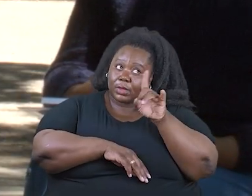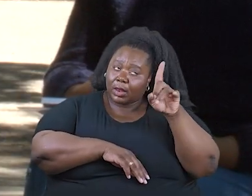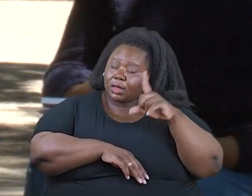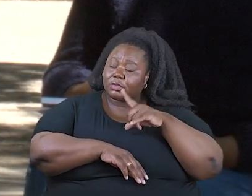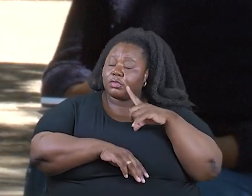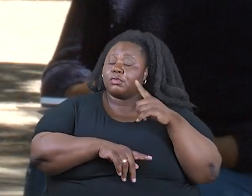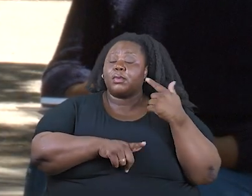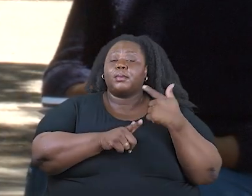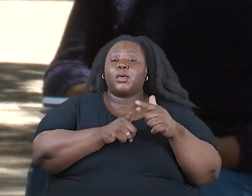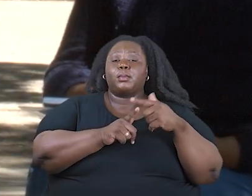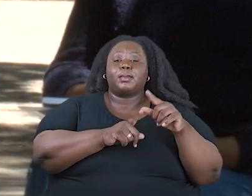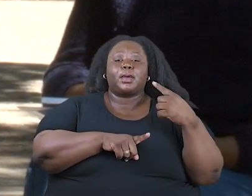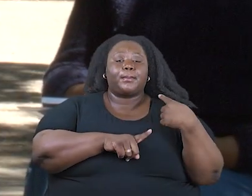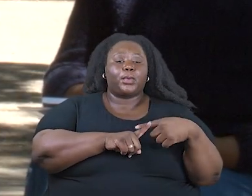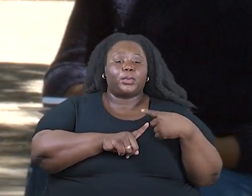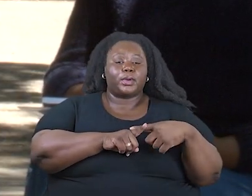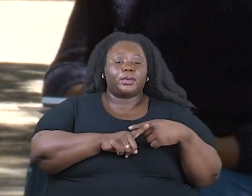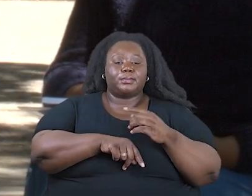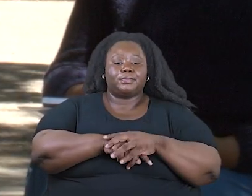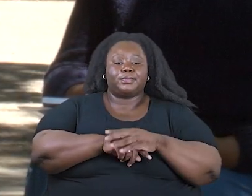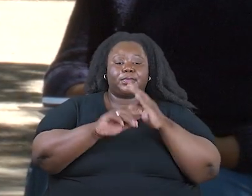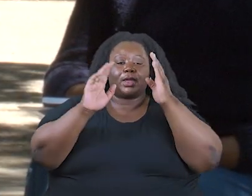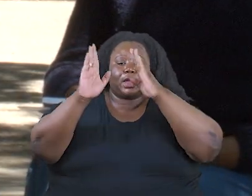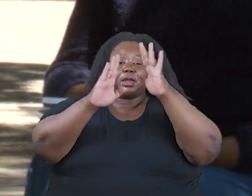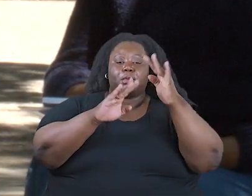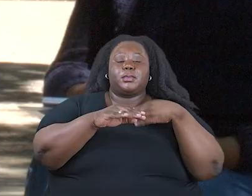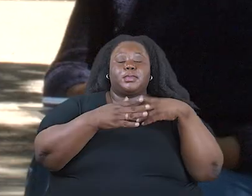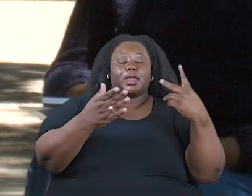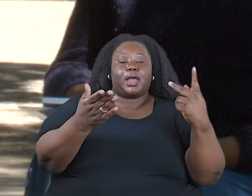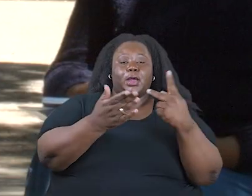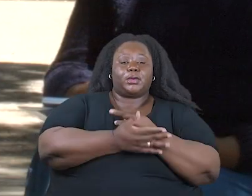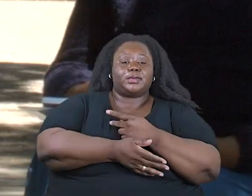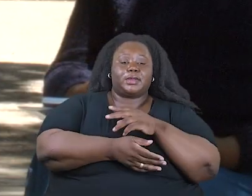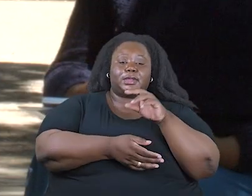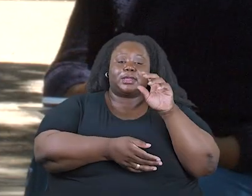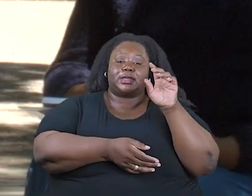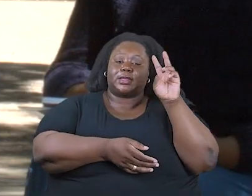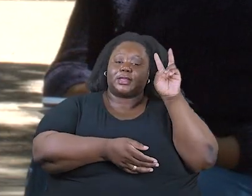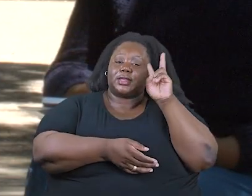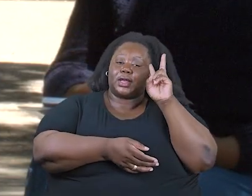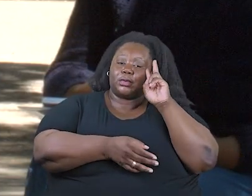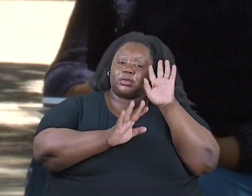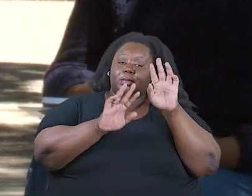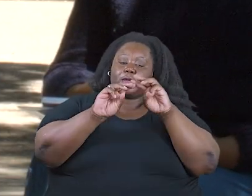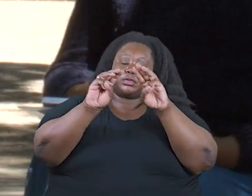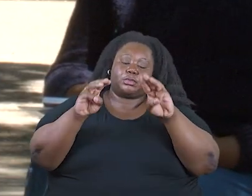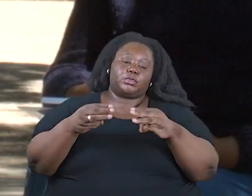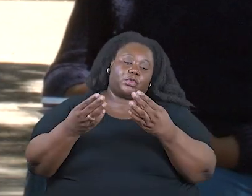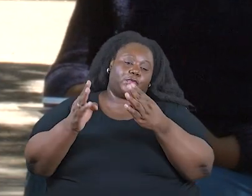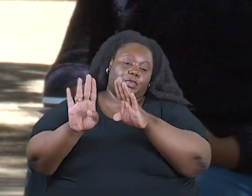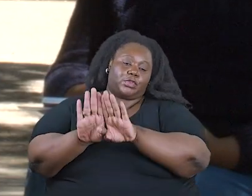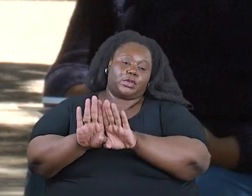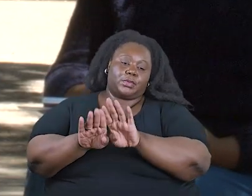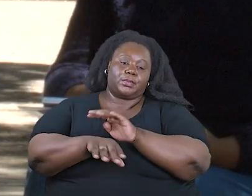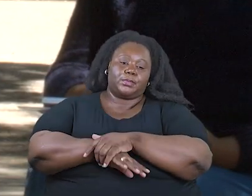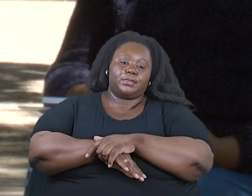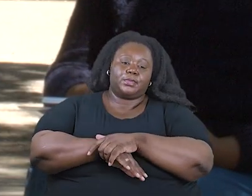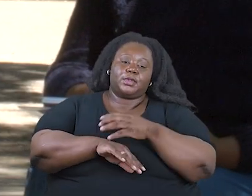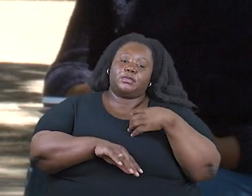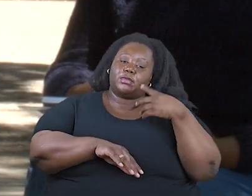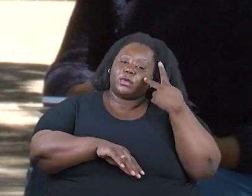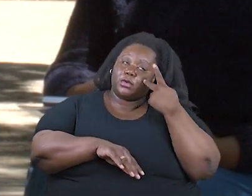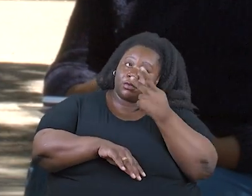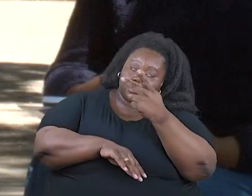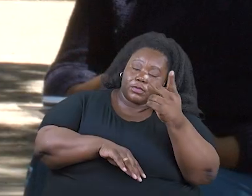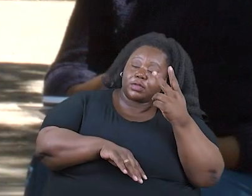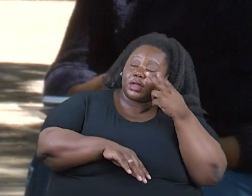problema, porque a biblioteca funciona de segunda-feira, mas o museu fica fechado. Eu falei, vou visitar